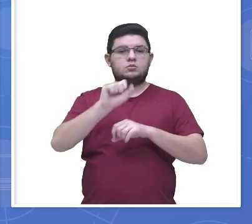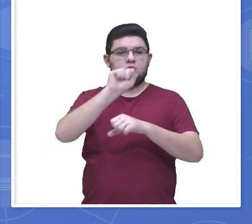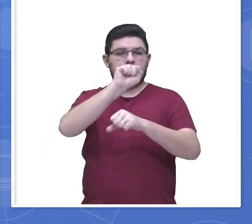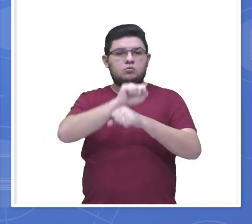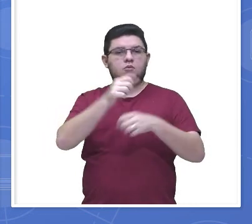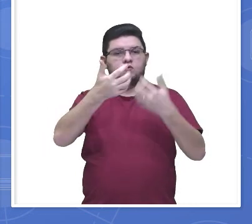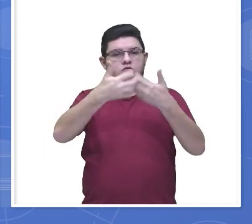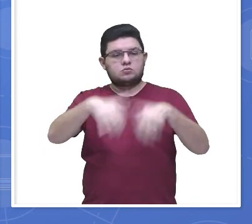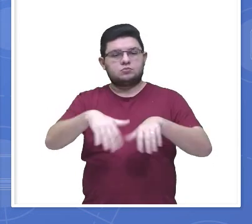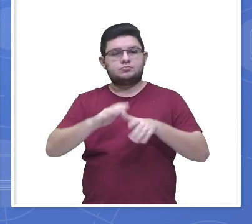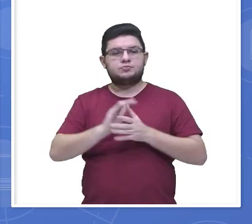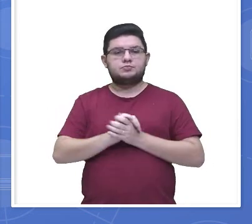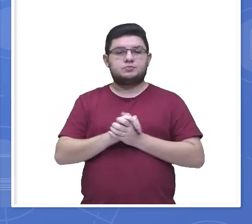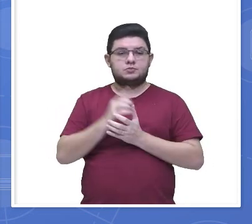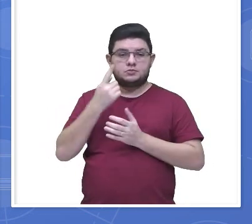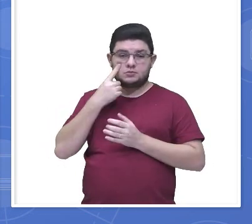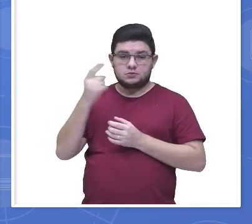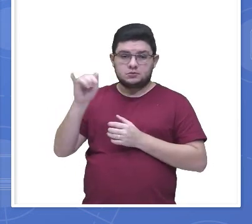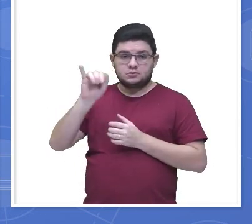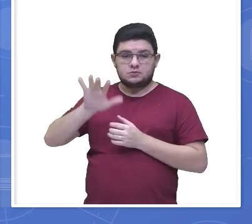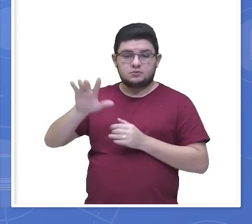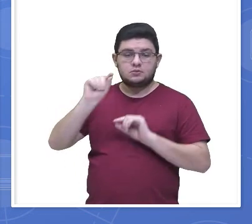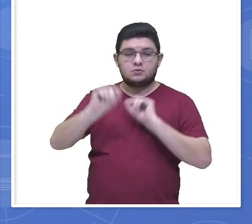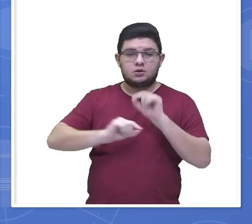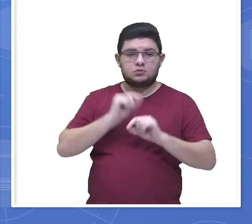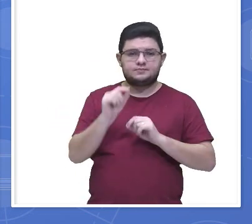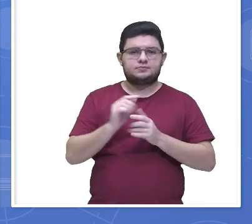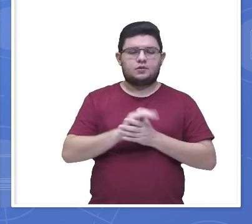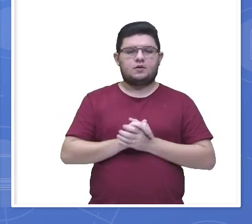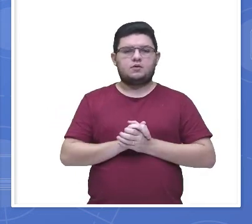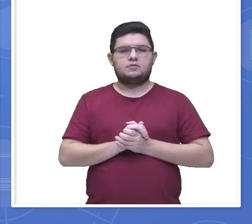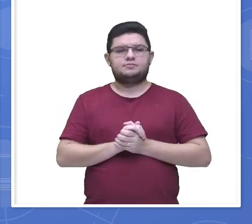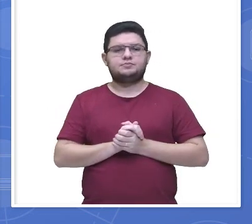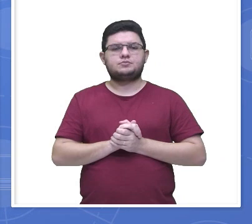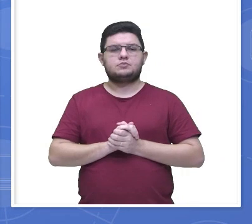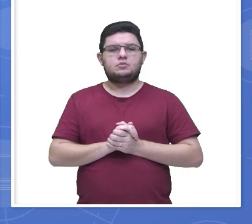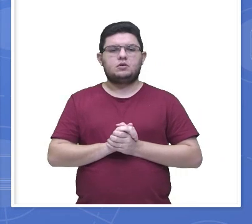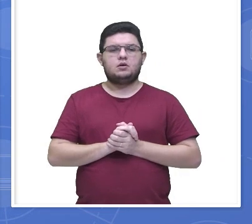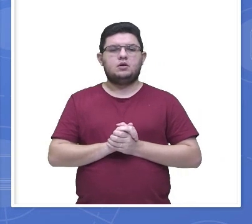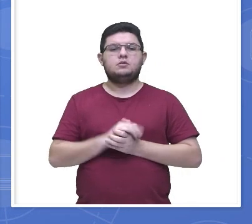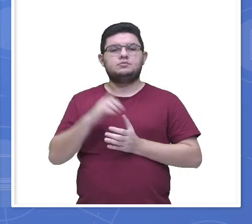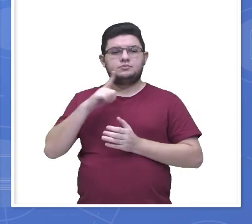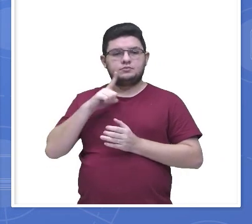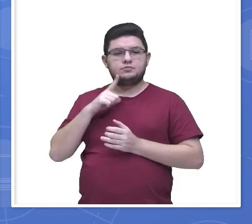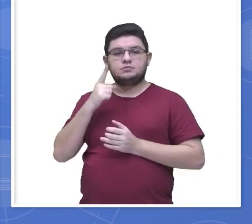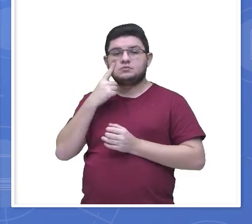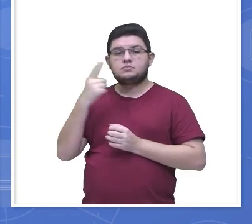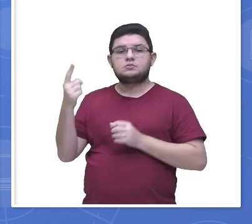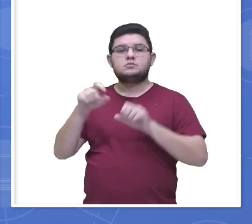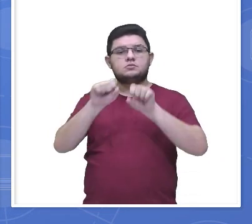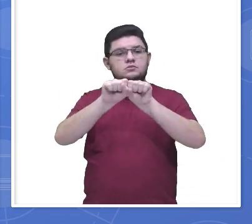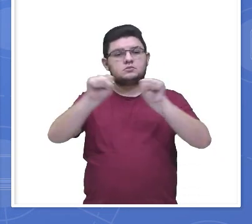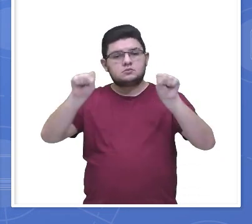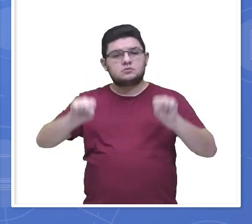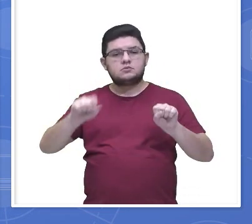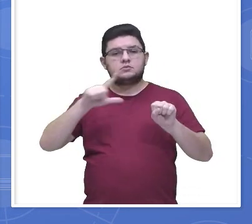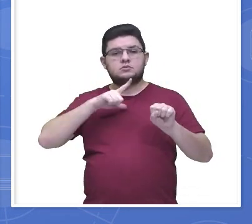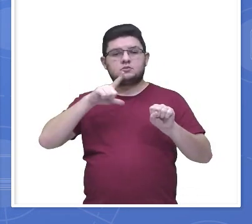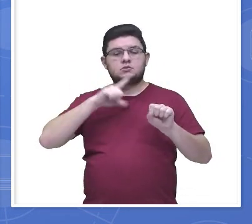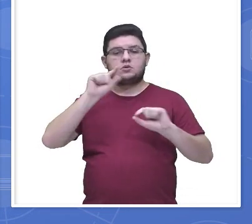Na próxima imagem, então, nós temos o nosso sistema vai dividido aí